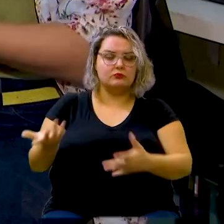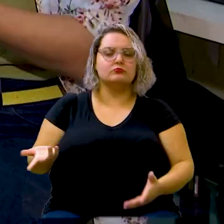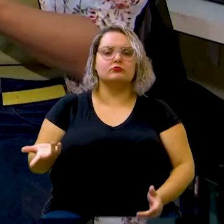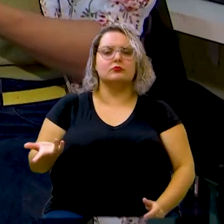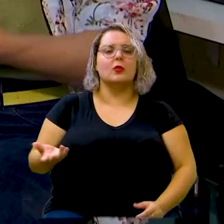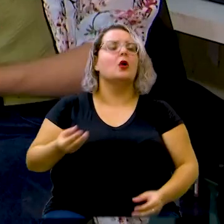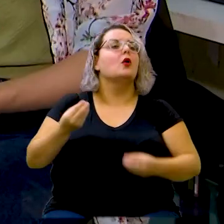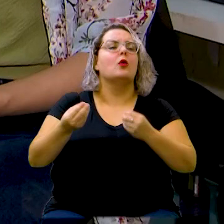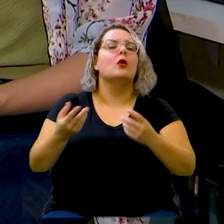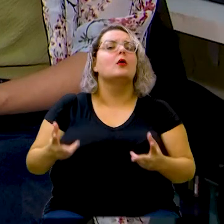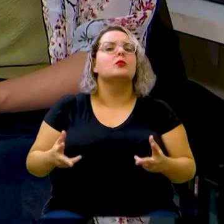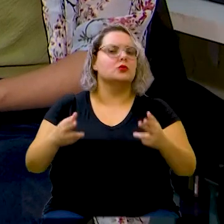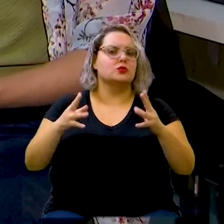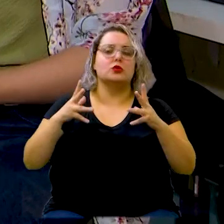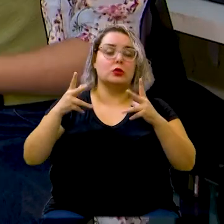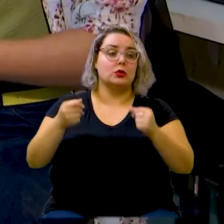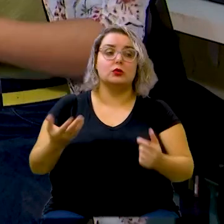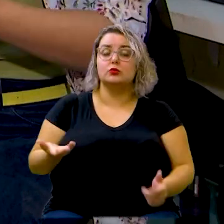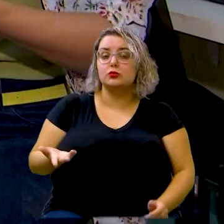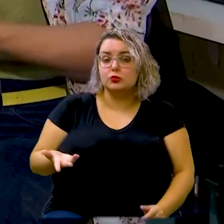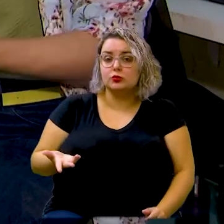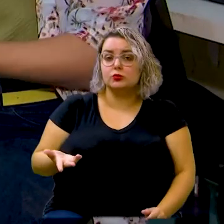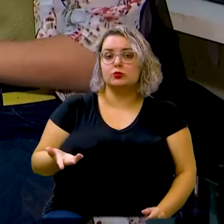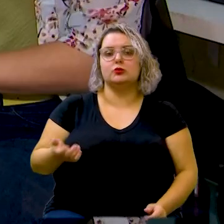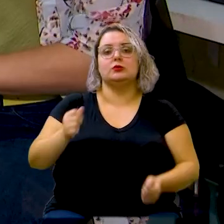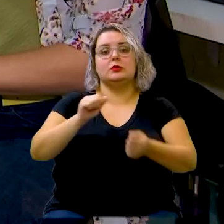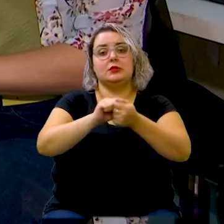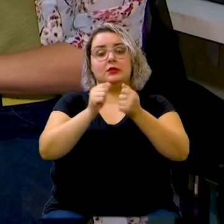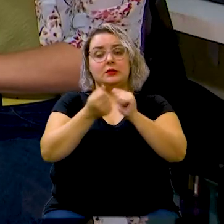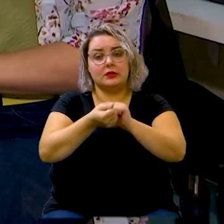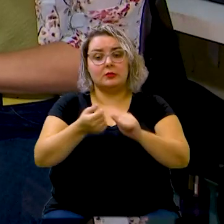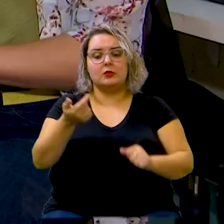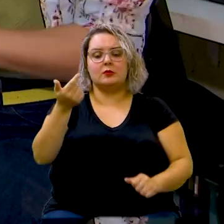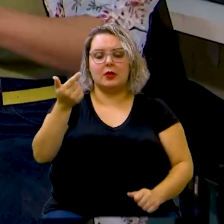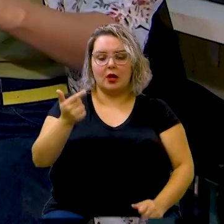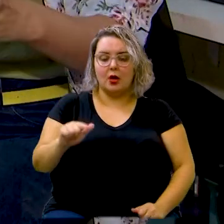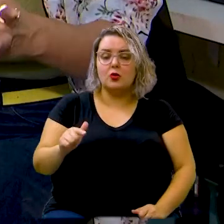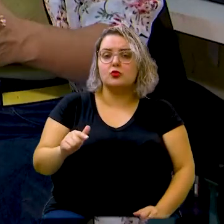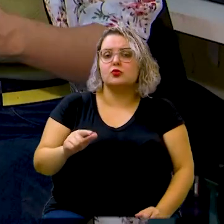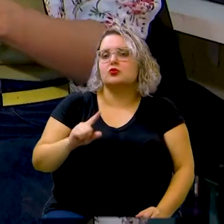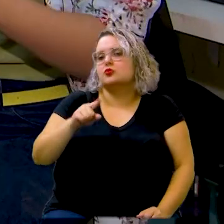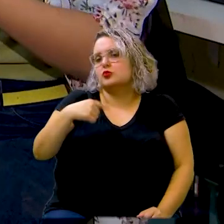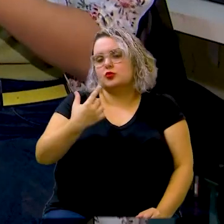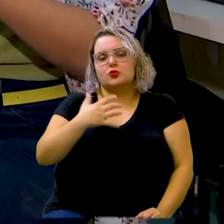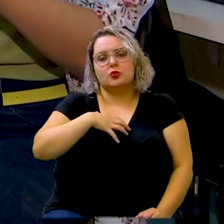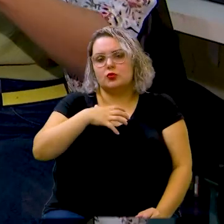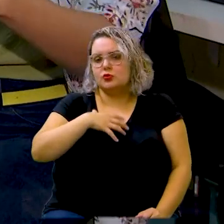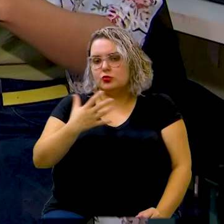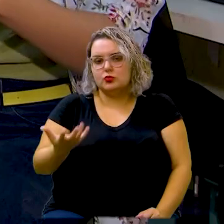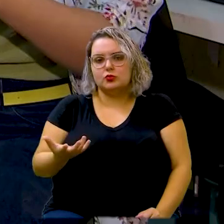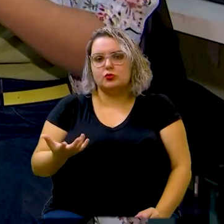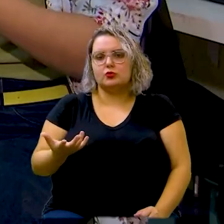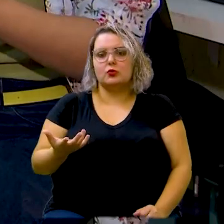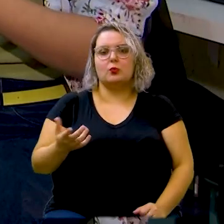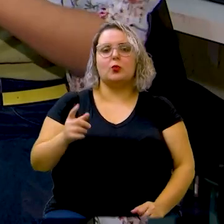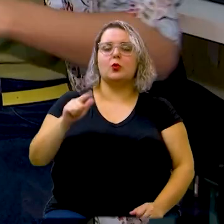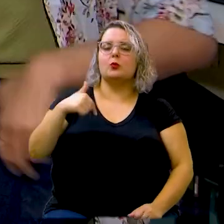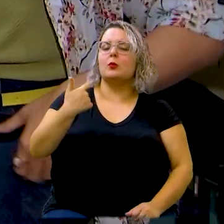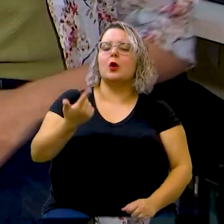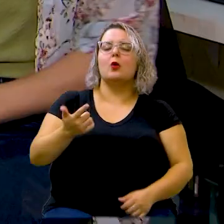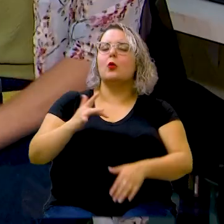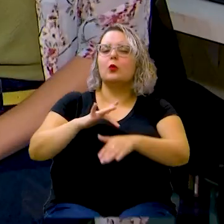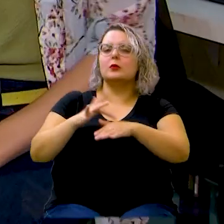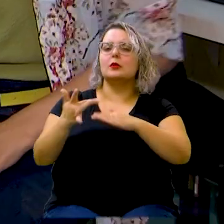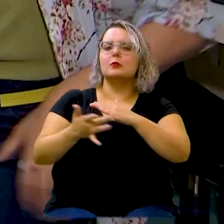aqui? Vocês tiveram que suspender totalmente? Se reorganizaram para manter por outra mídia? Como é